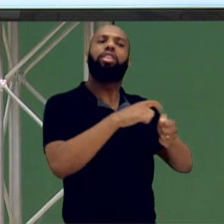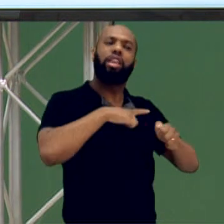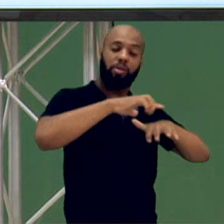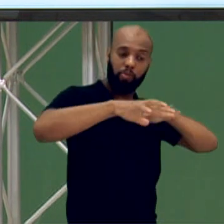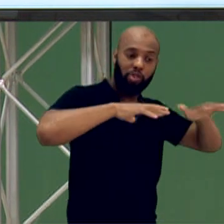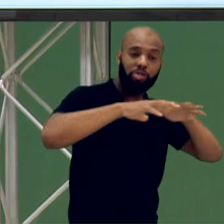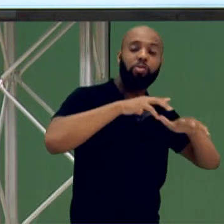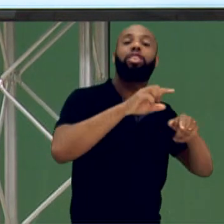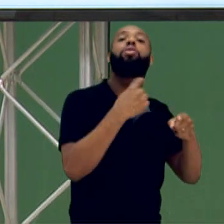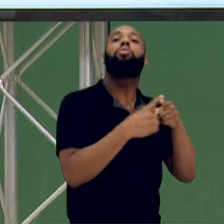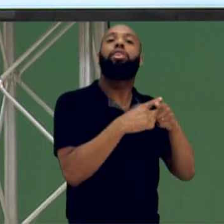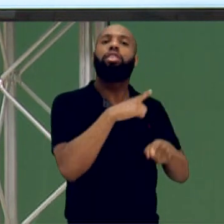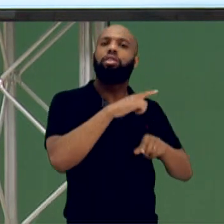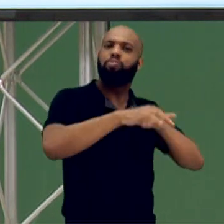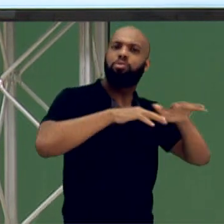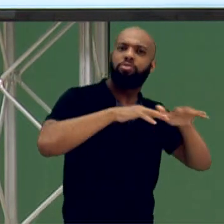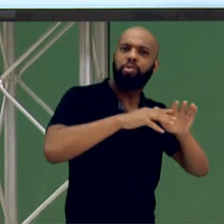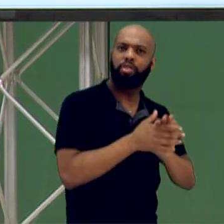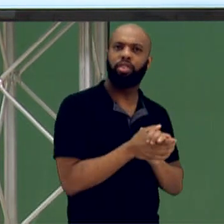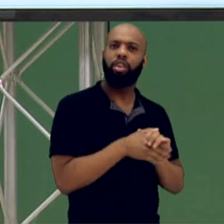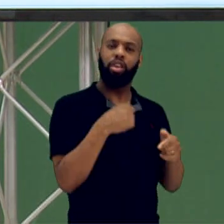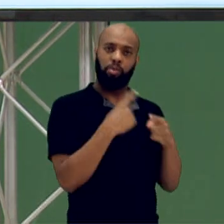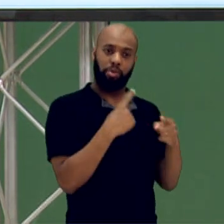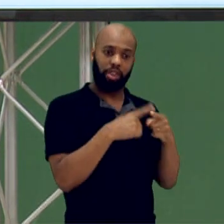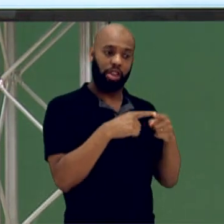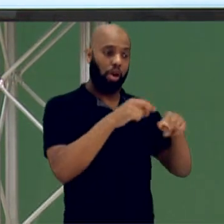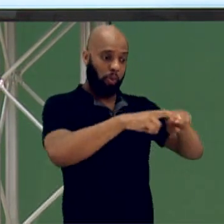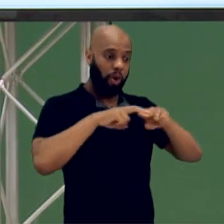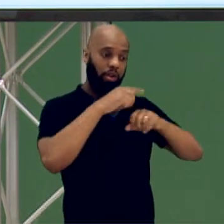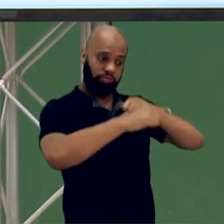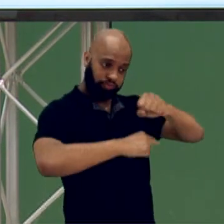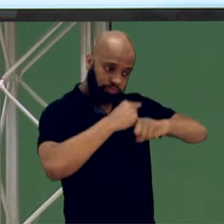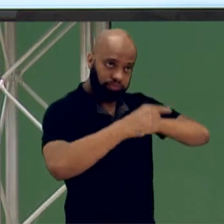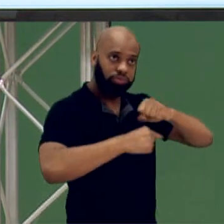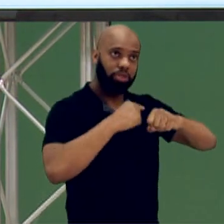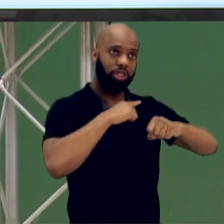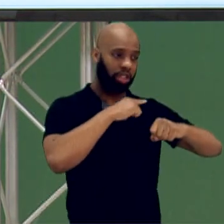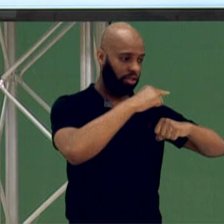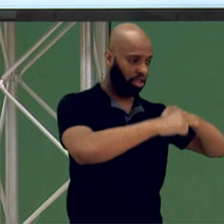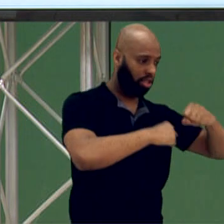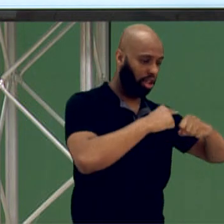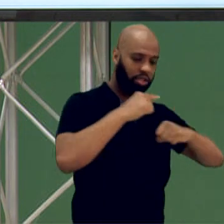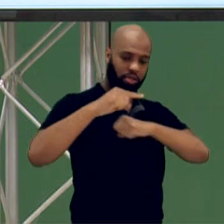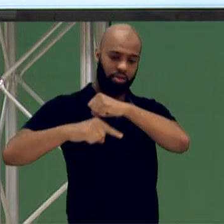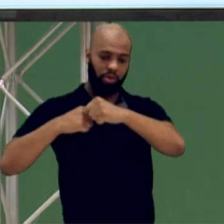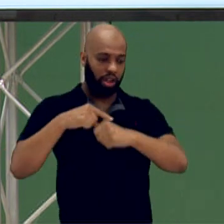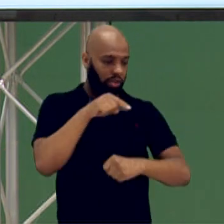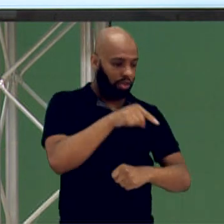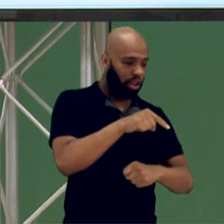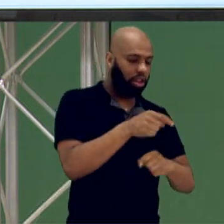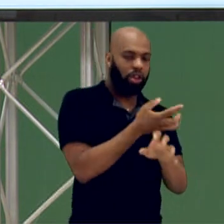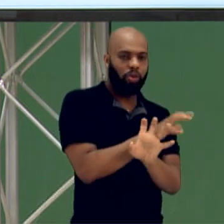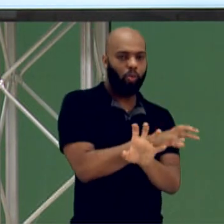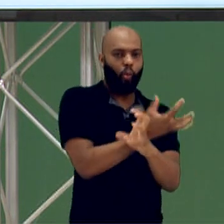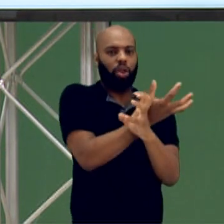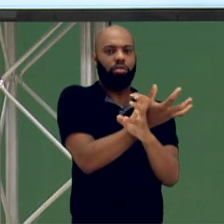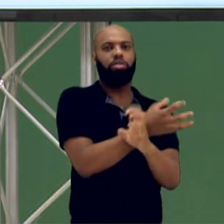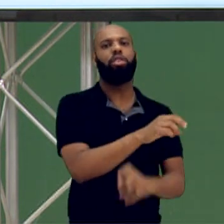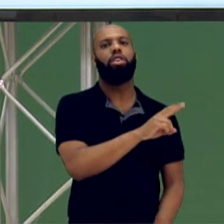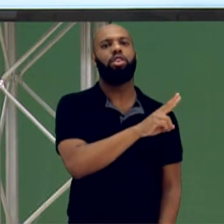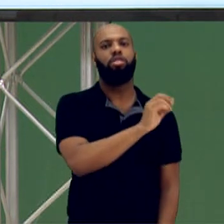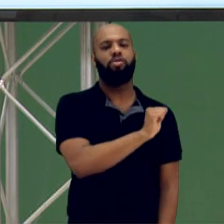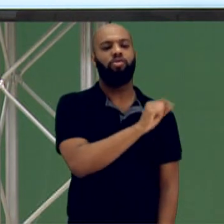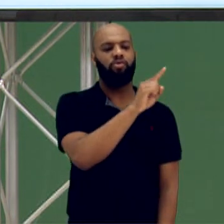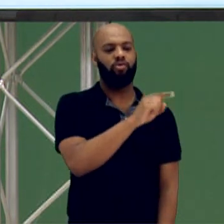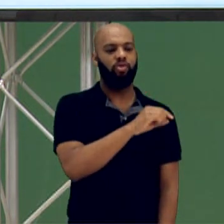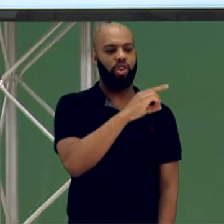movimento existe no mundo porque os átomos, tá, estão em meio ao vácuo. Vácuo seria o